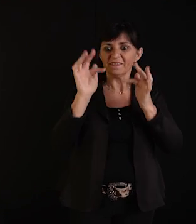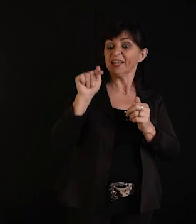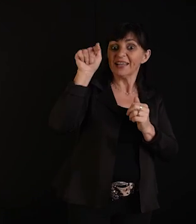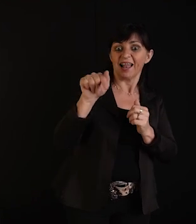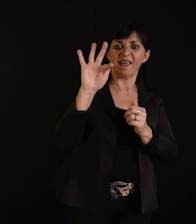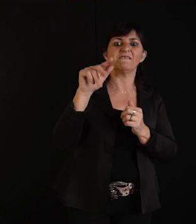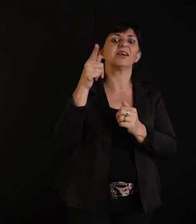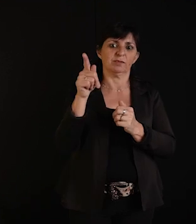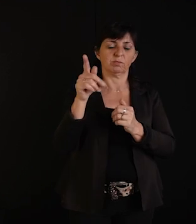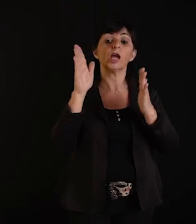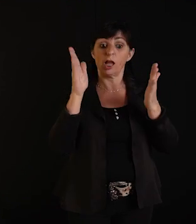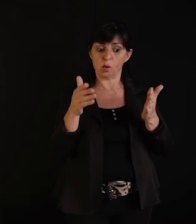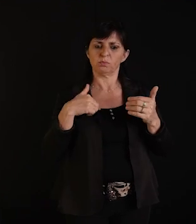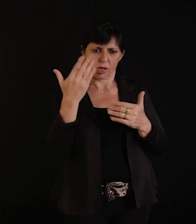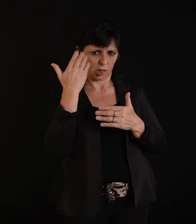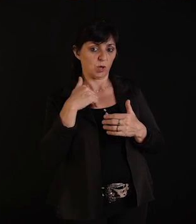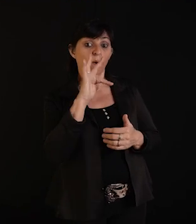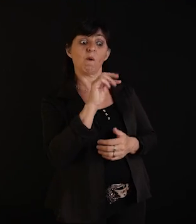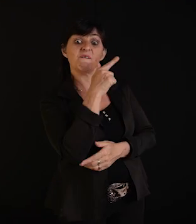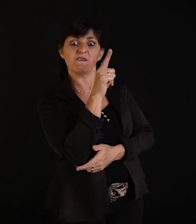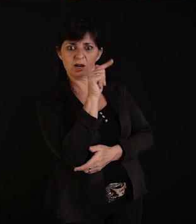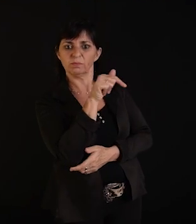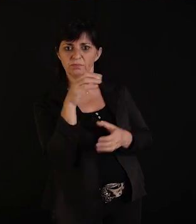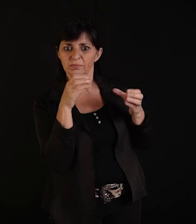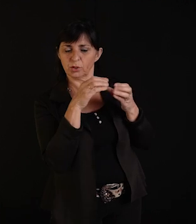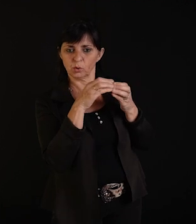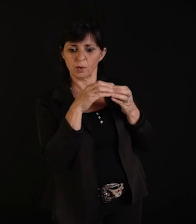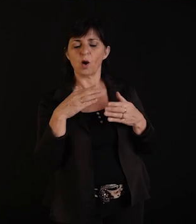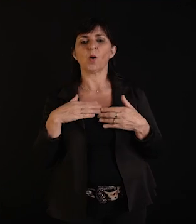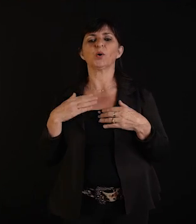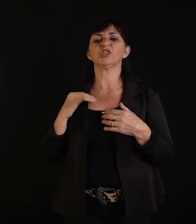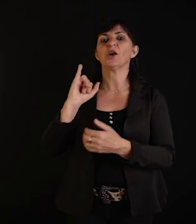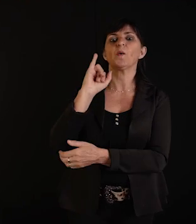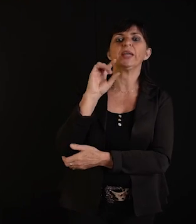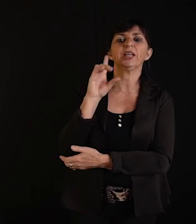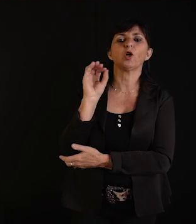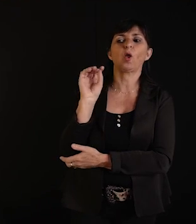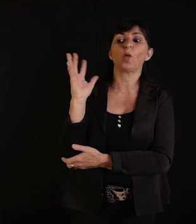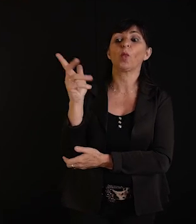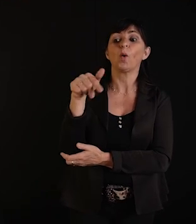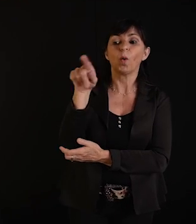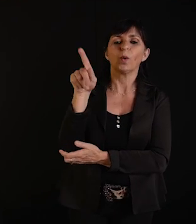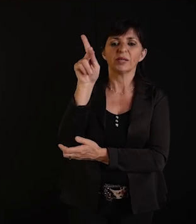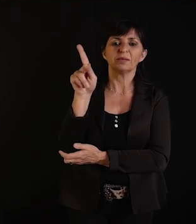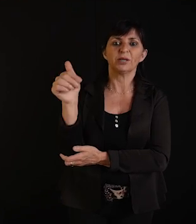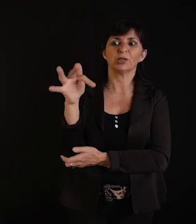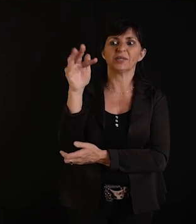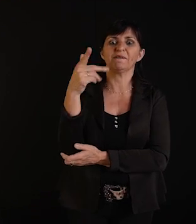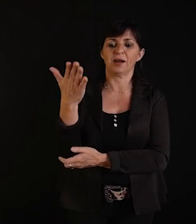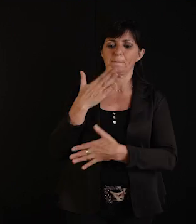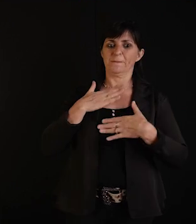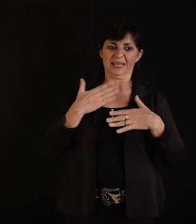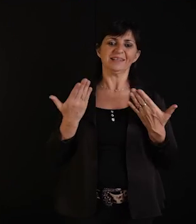fã dos Monarcas também e hoje eu sou um ídolo. De fã, eu passei a ser ídolo. Então, eu sei como é que é estar nos dois